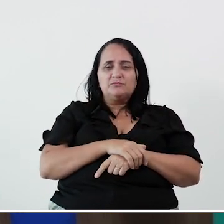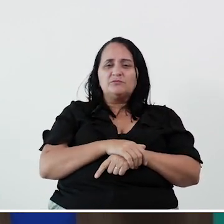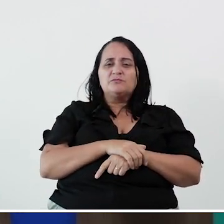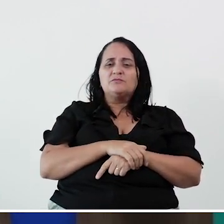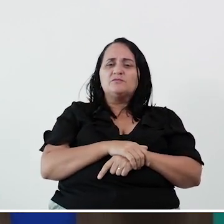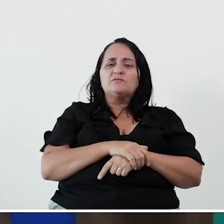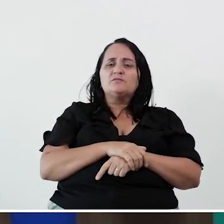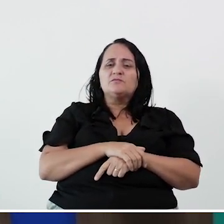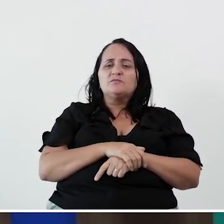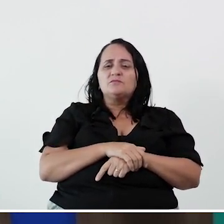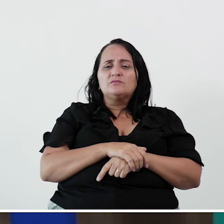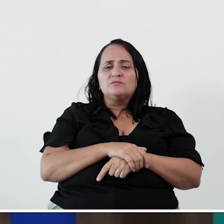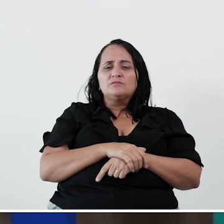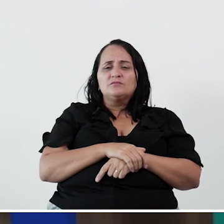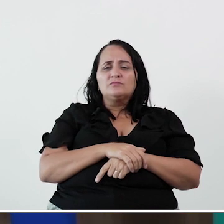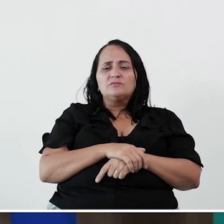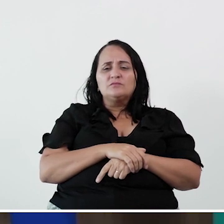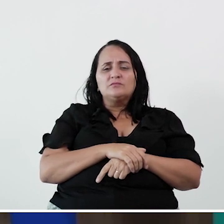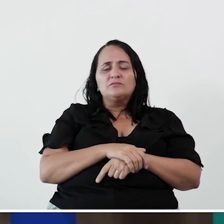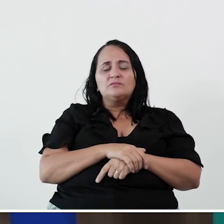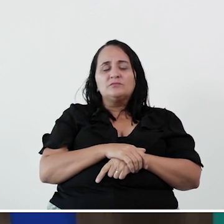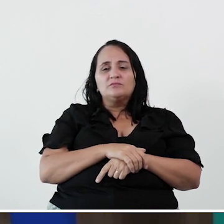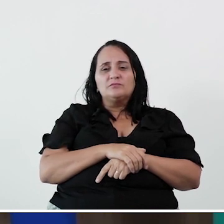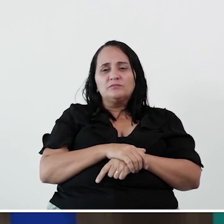eu tiver,